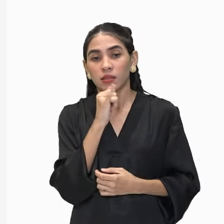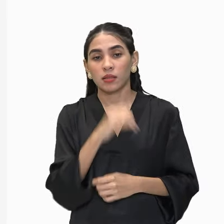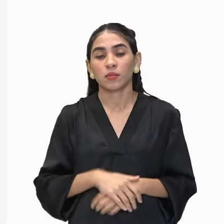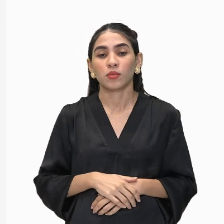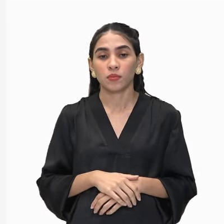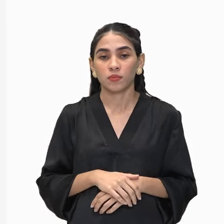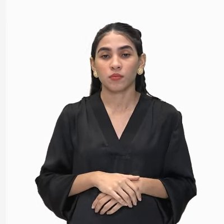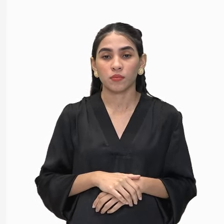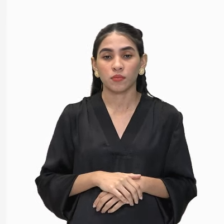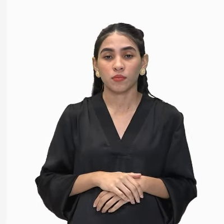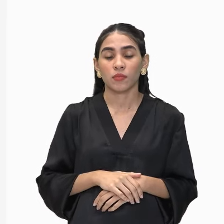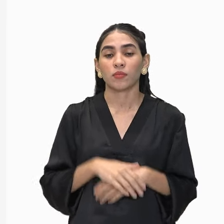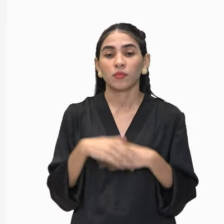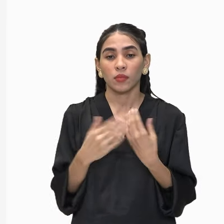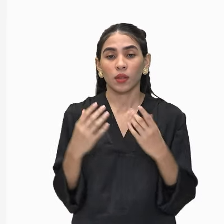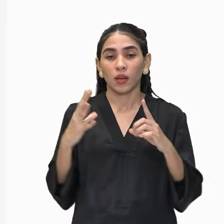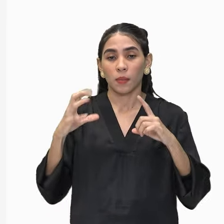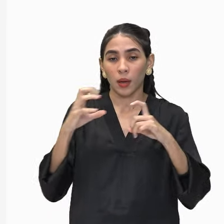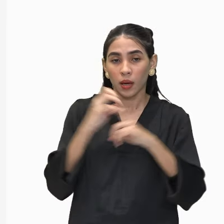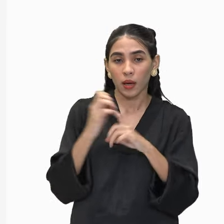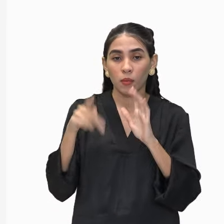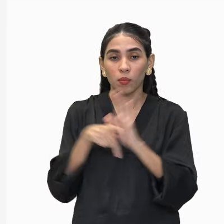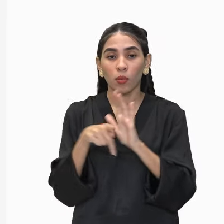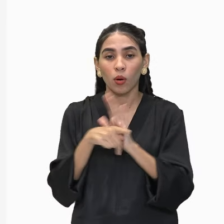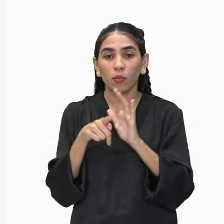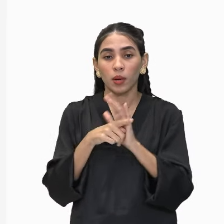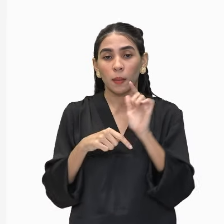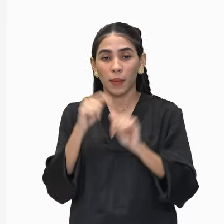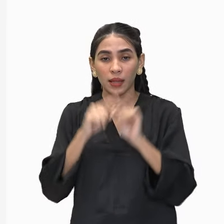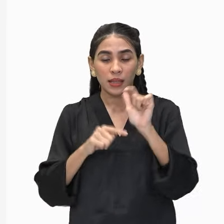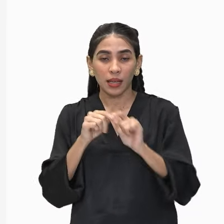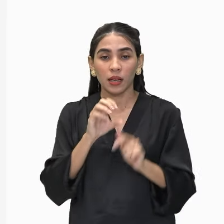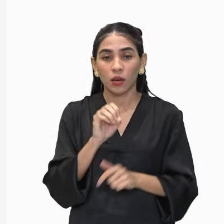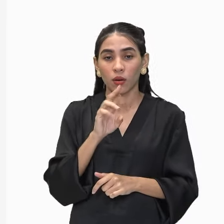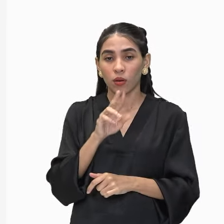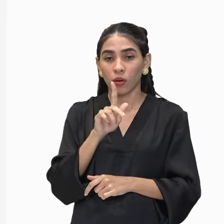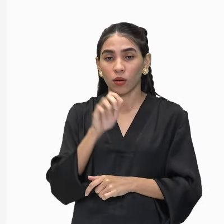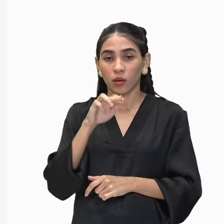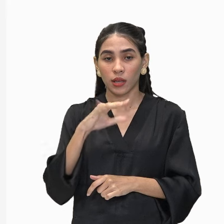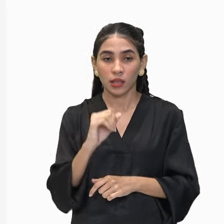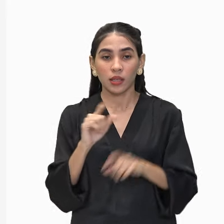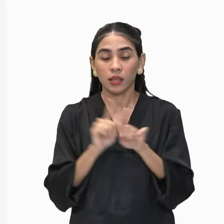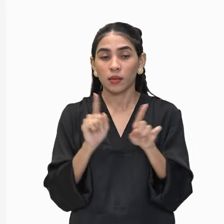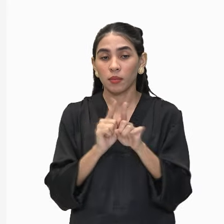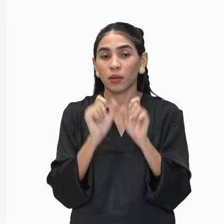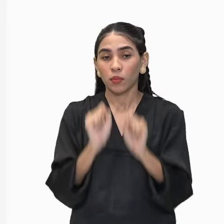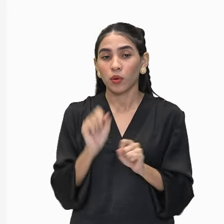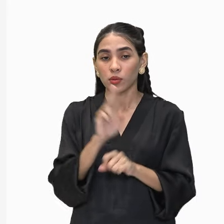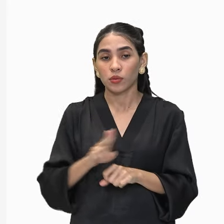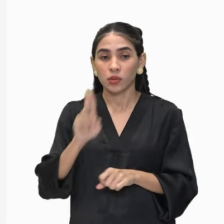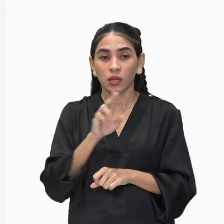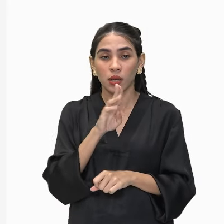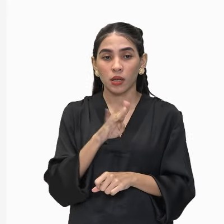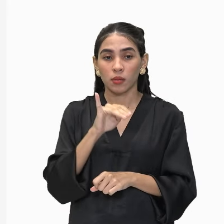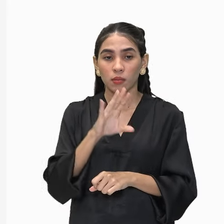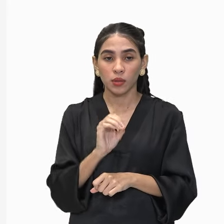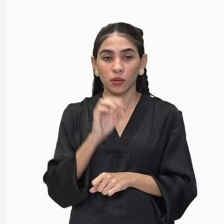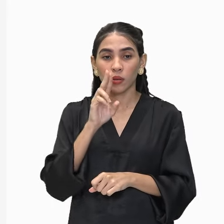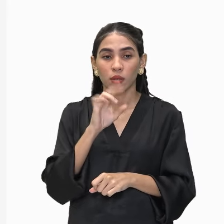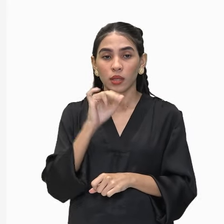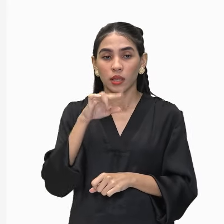reciclam nutrientes e decomposição de matéria orgânica, e eles também podem ser usados como bioindicadores, quer dizer que se a